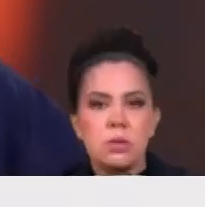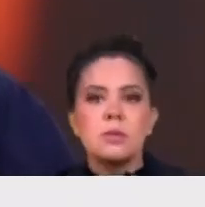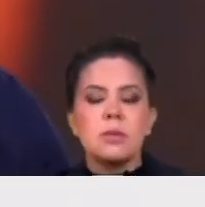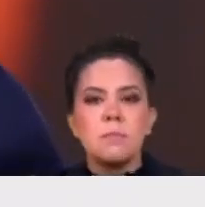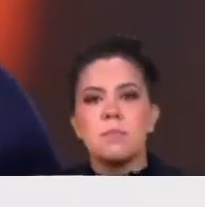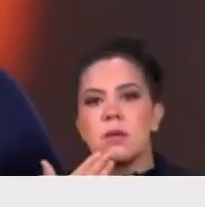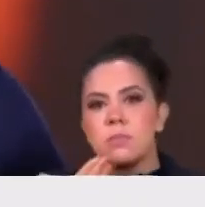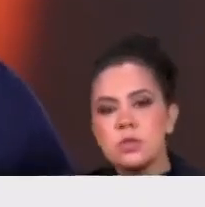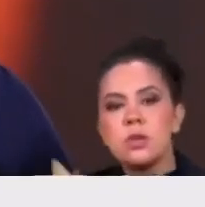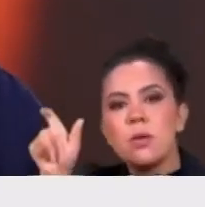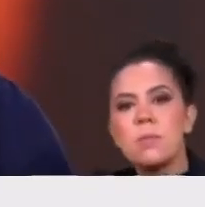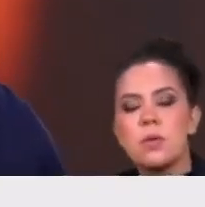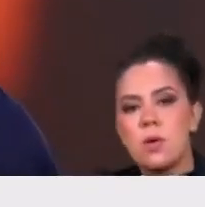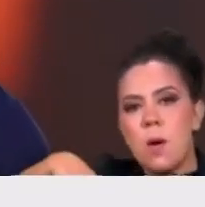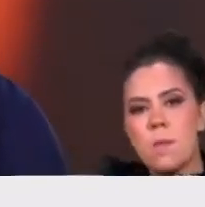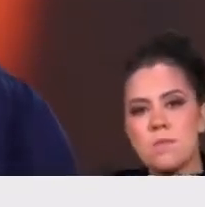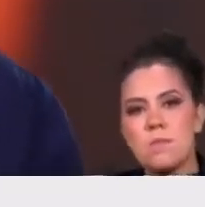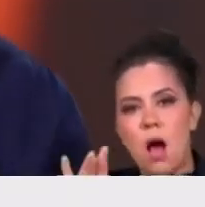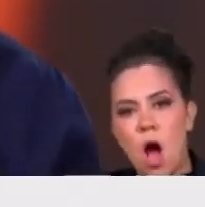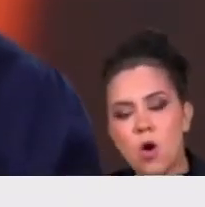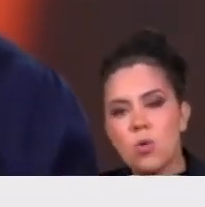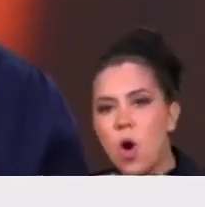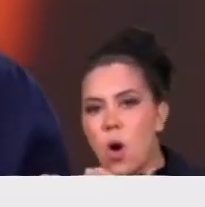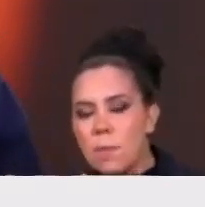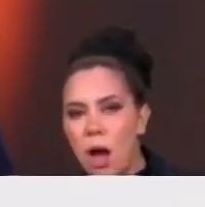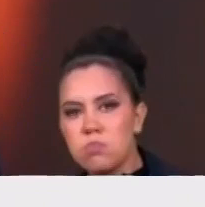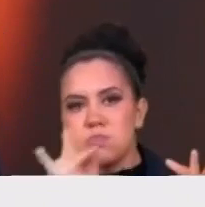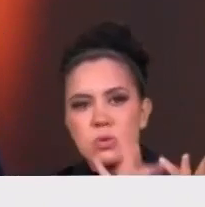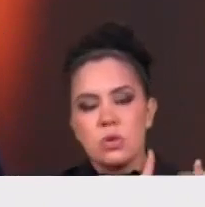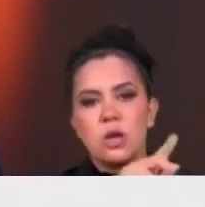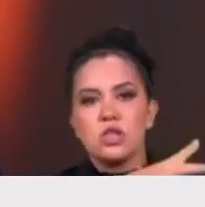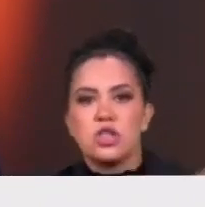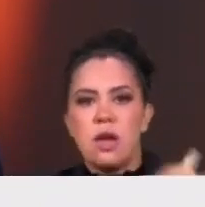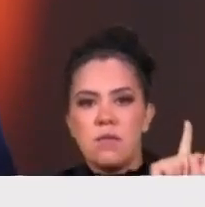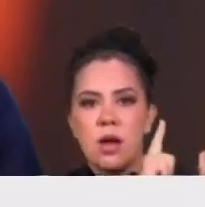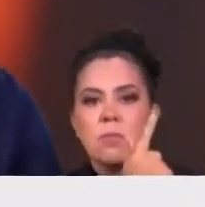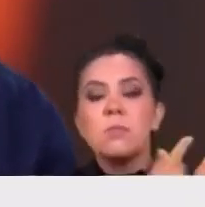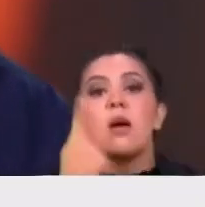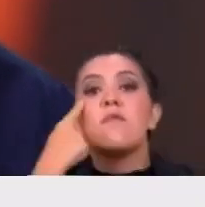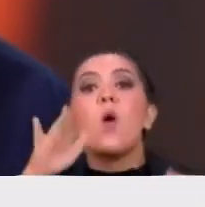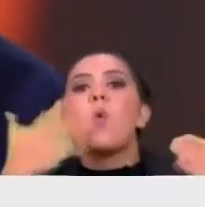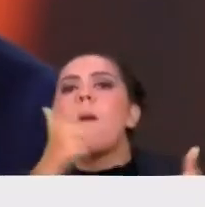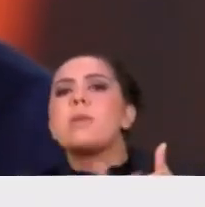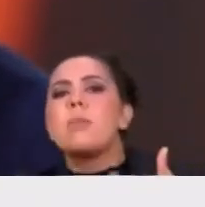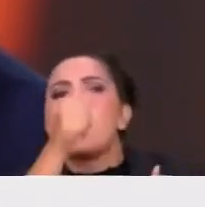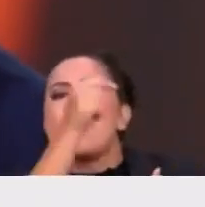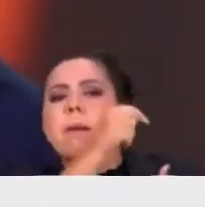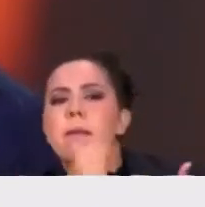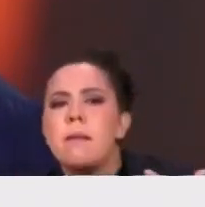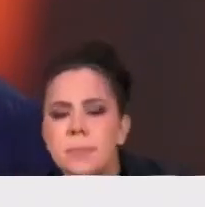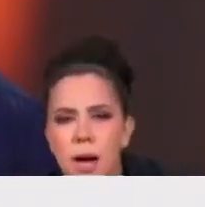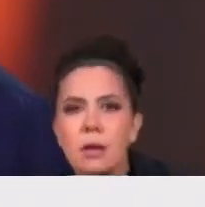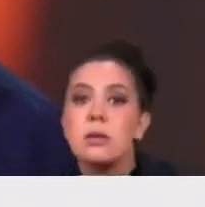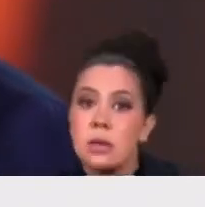conversar com o o chefe de gabinete dela para ver quais são os pontos mais problemáticos e ela ficou de tentar Quem